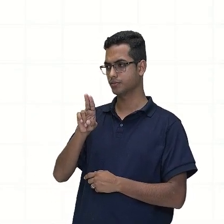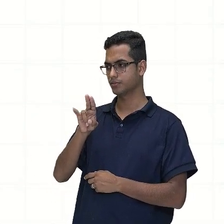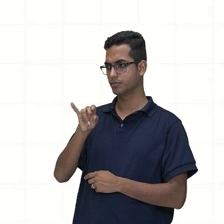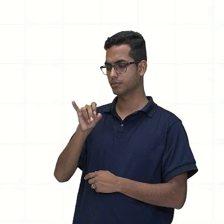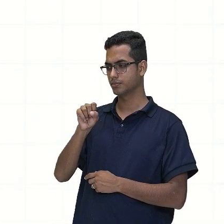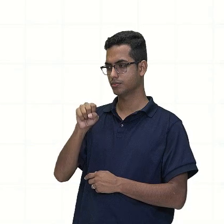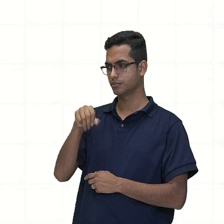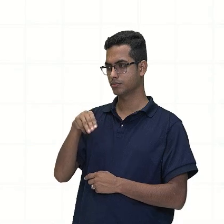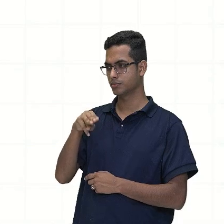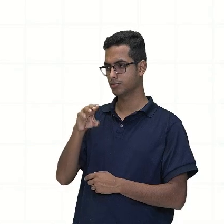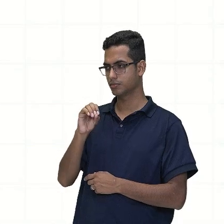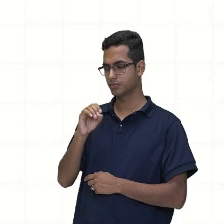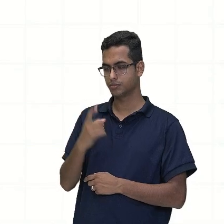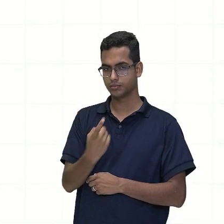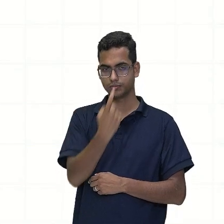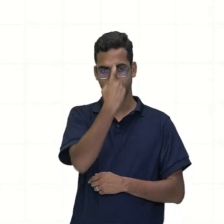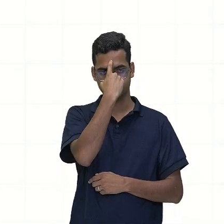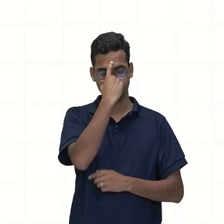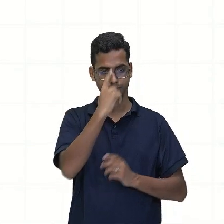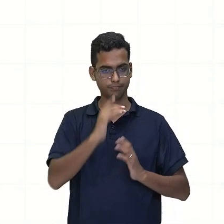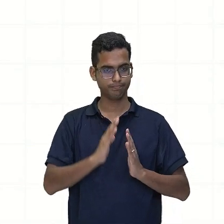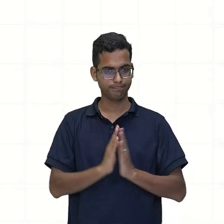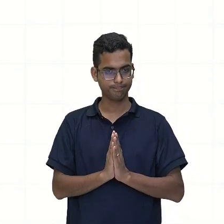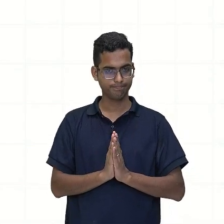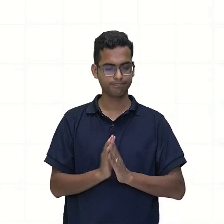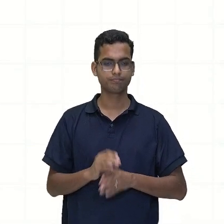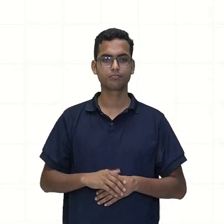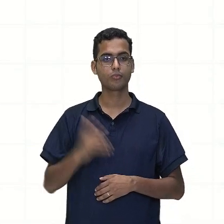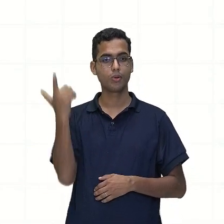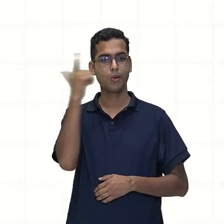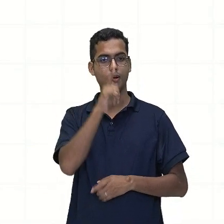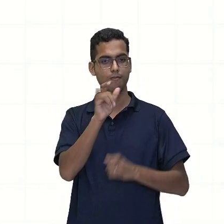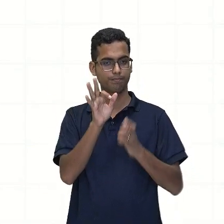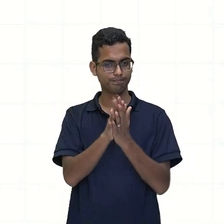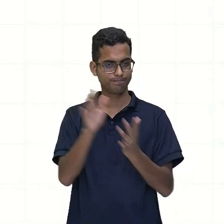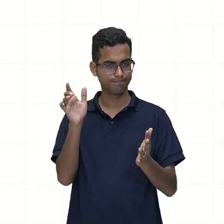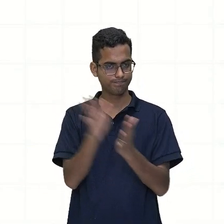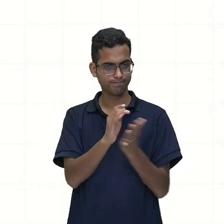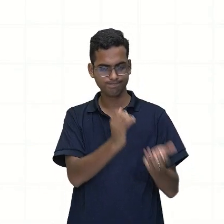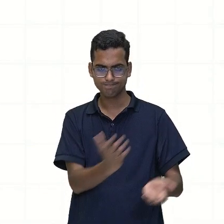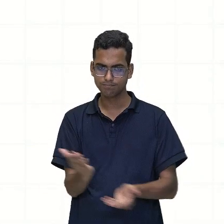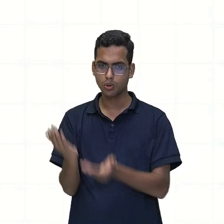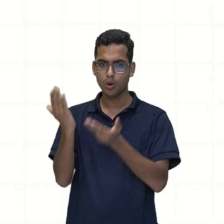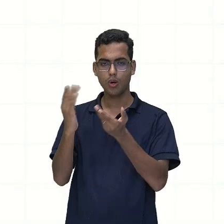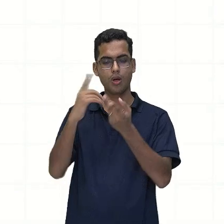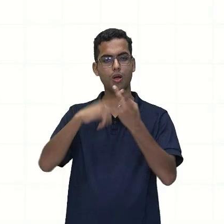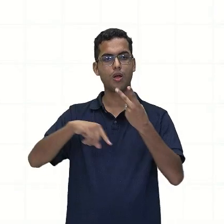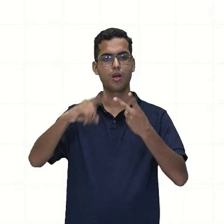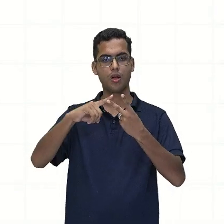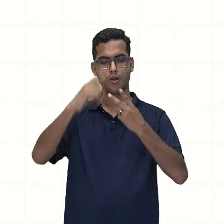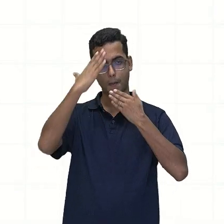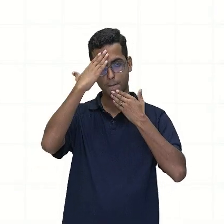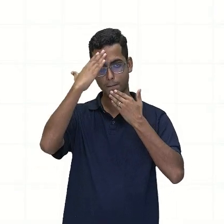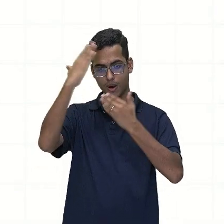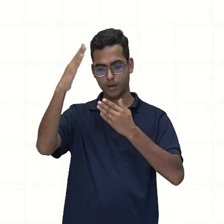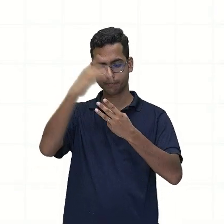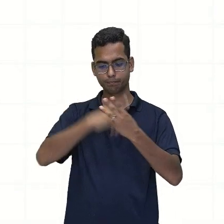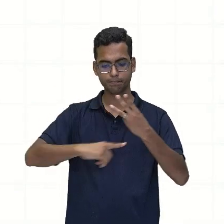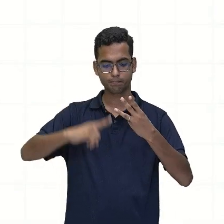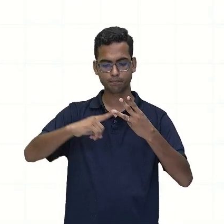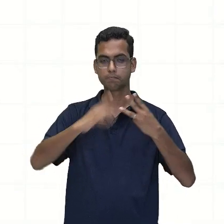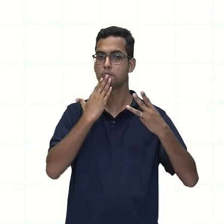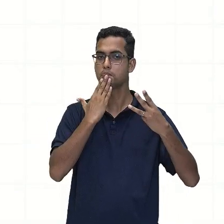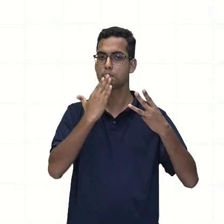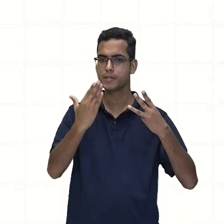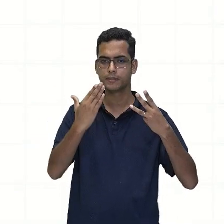de comunicação com o divino, seja para louvar, agradecer ou pedir. E os rituais, normalmente, são